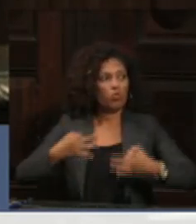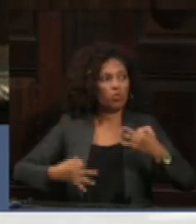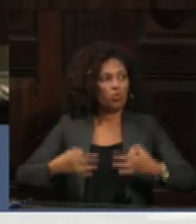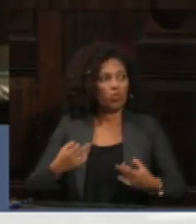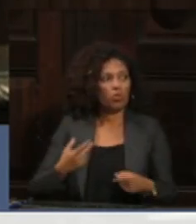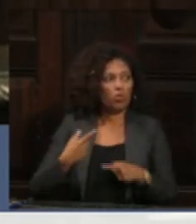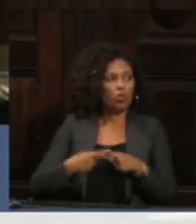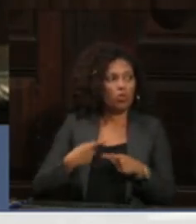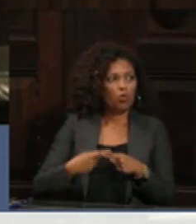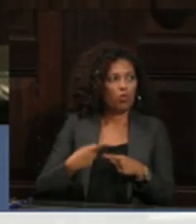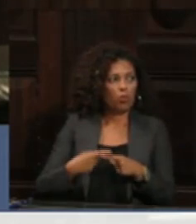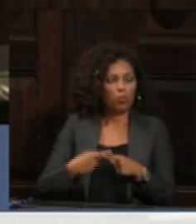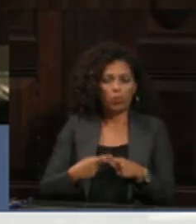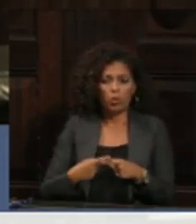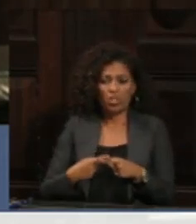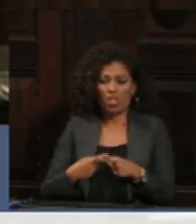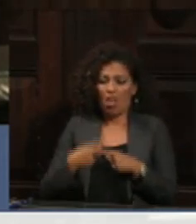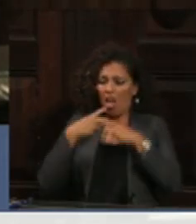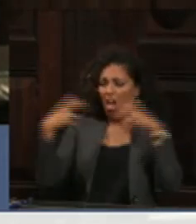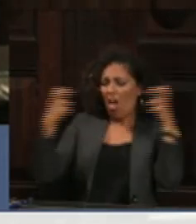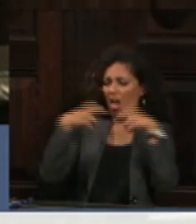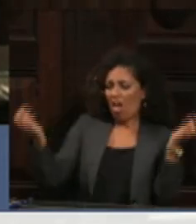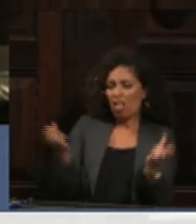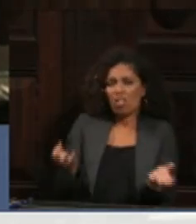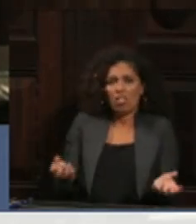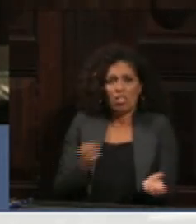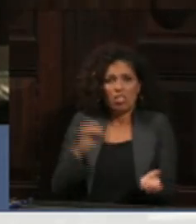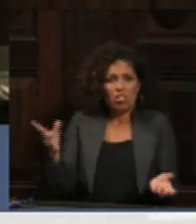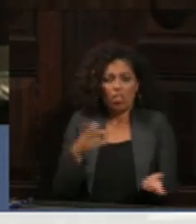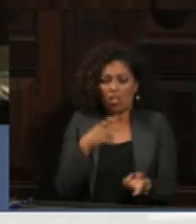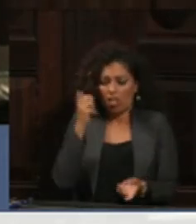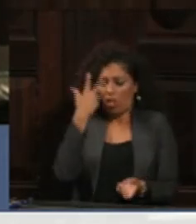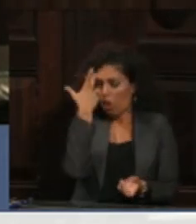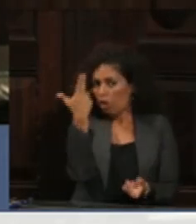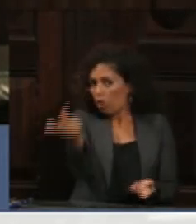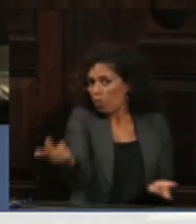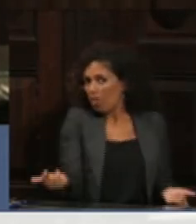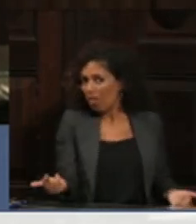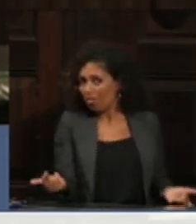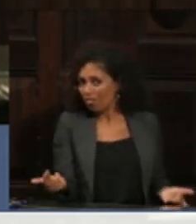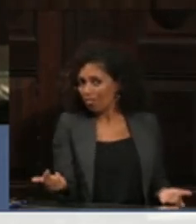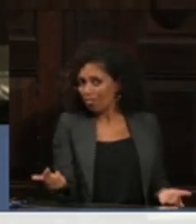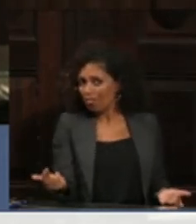um cadáver tão comum por ser mulher e preta?